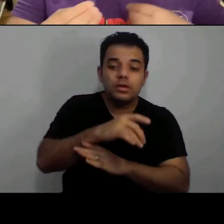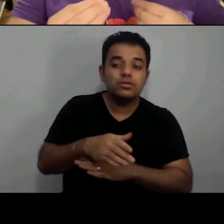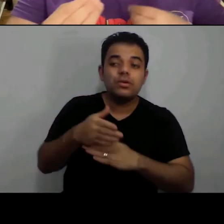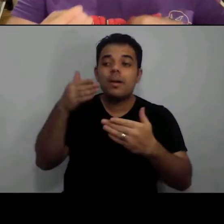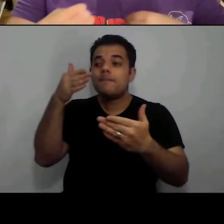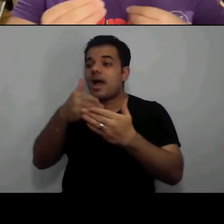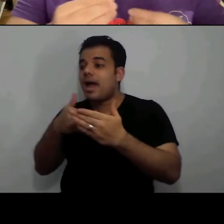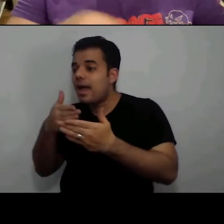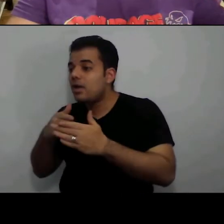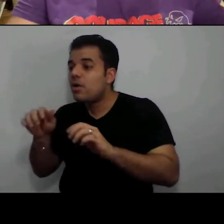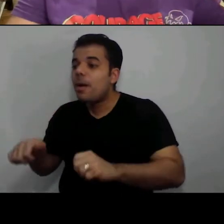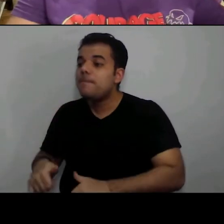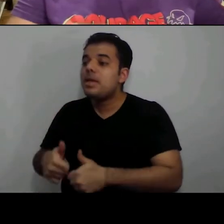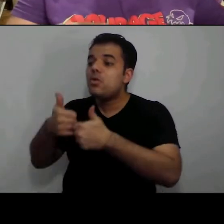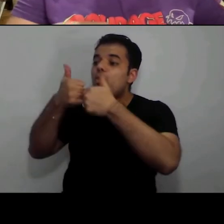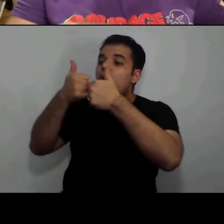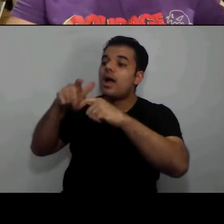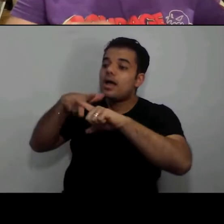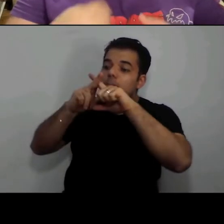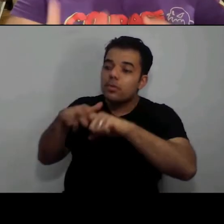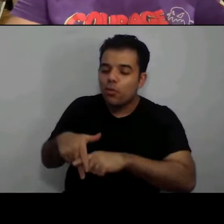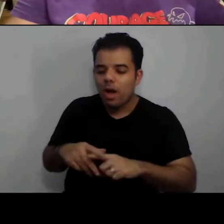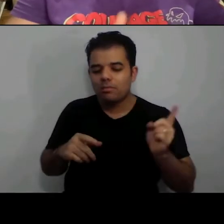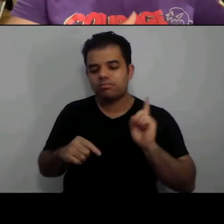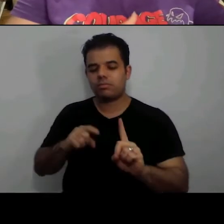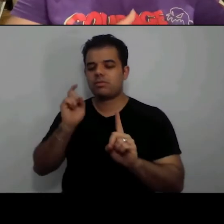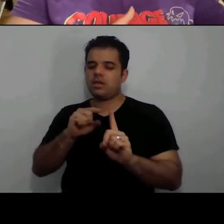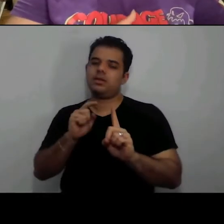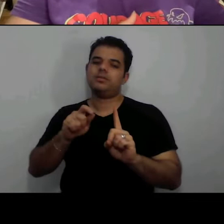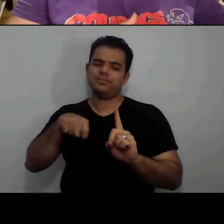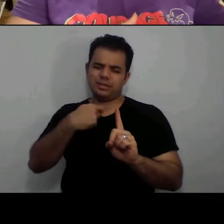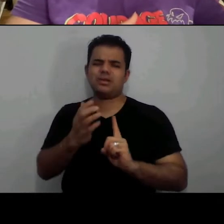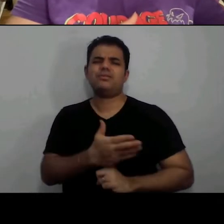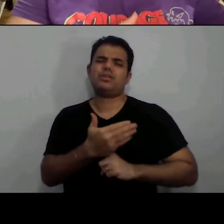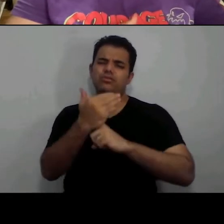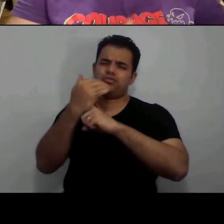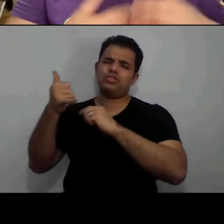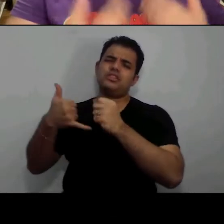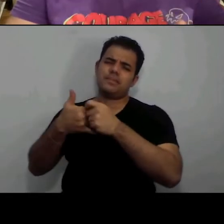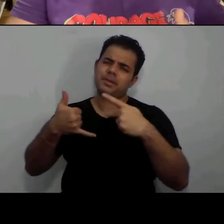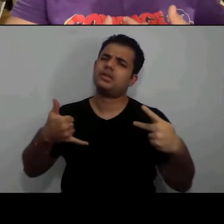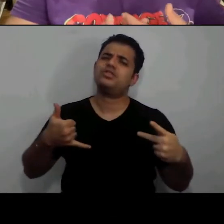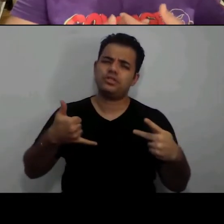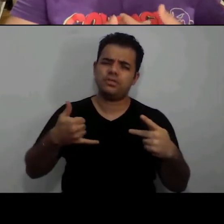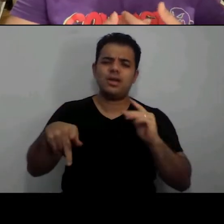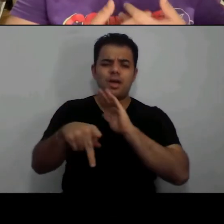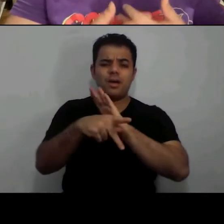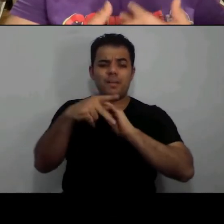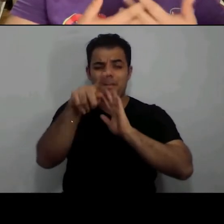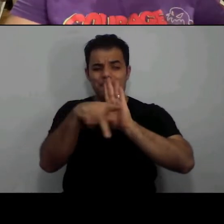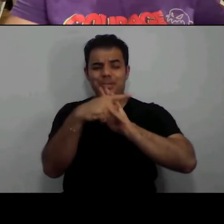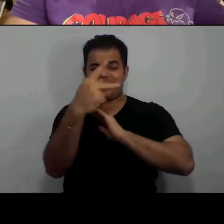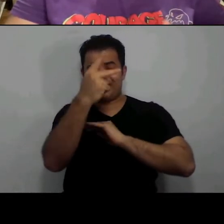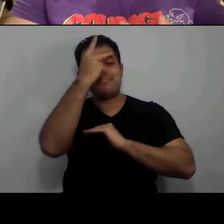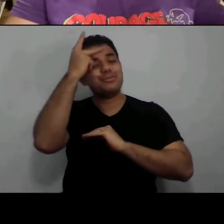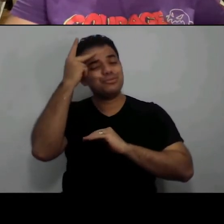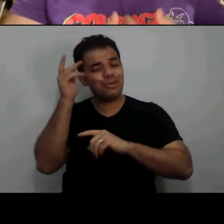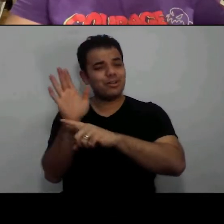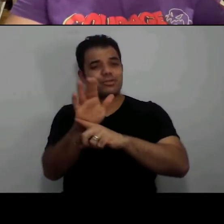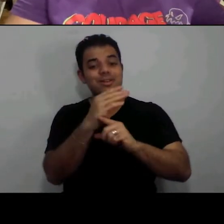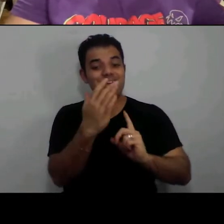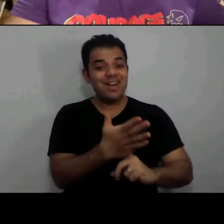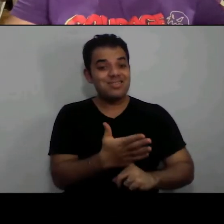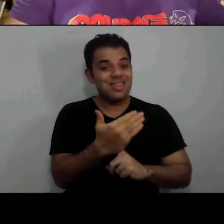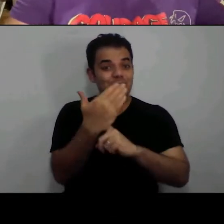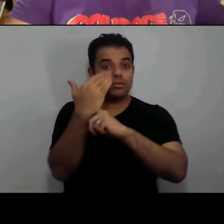a serem melhorados ou não. Até porque a gente está falando de tecnologia, aplicativos para pessoas. Se tecnologia já é algo que